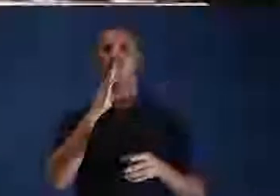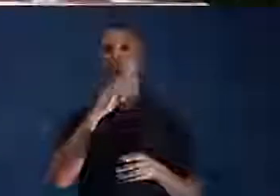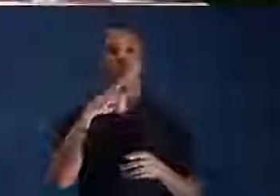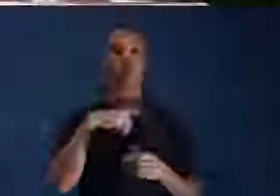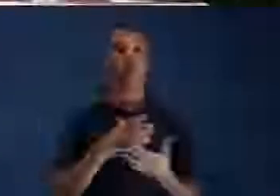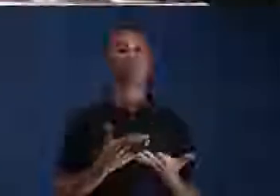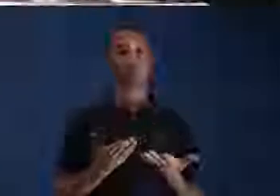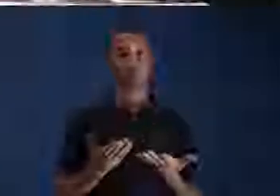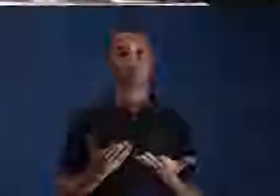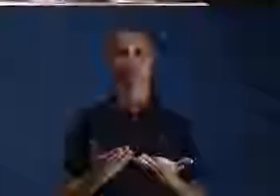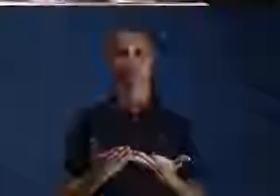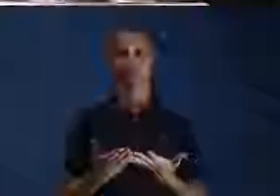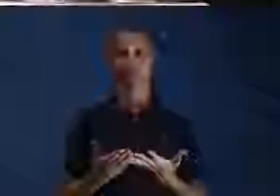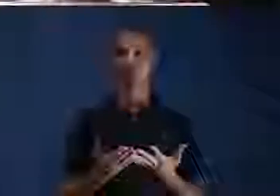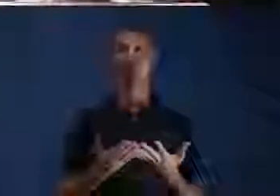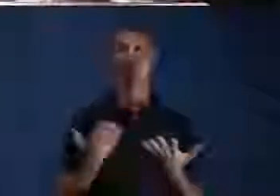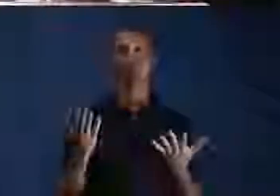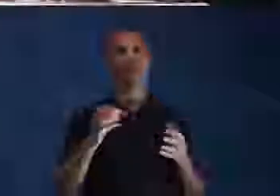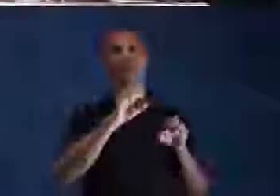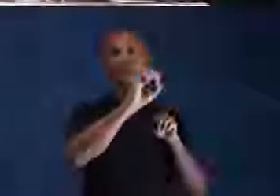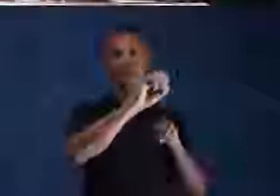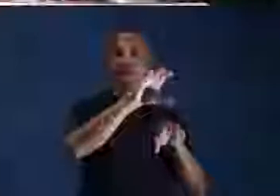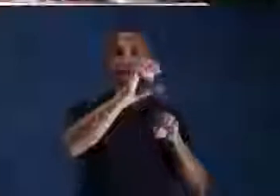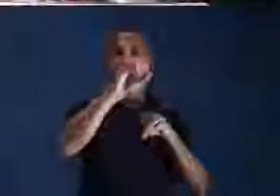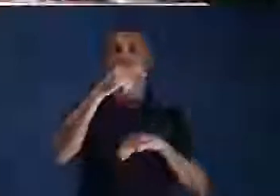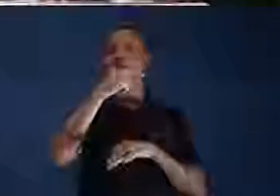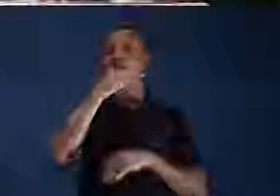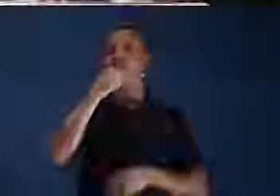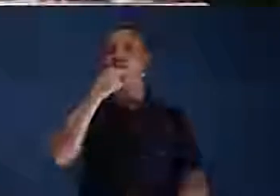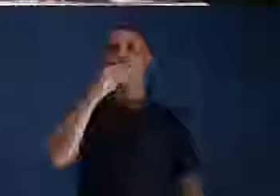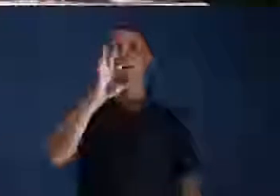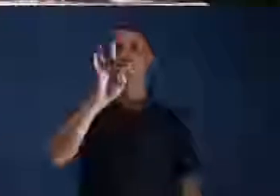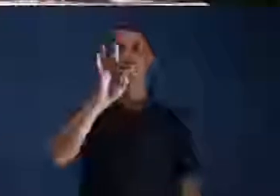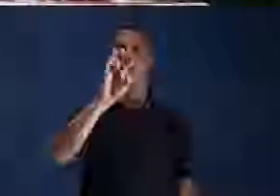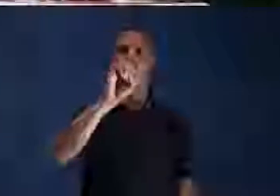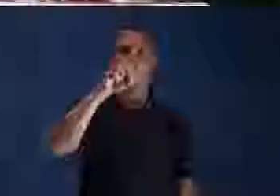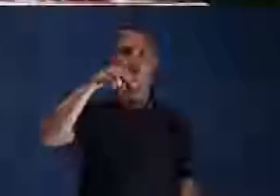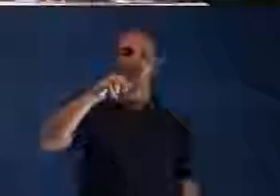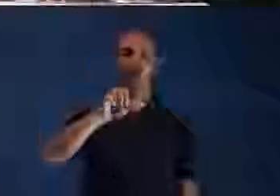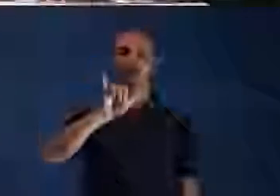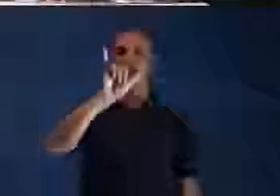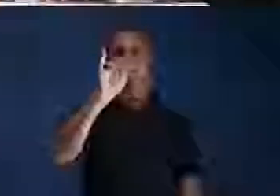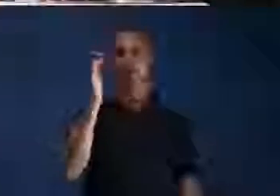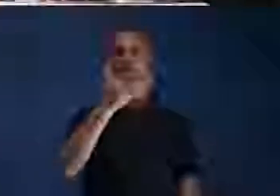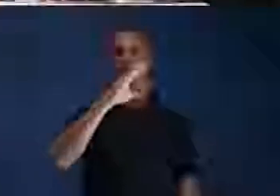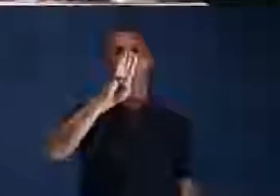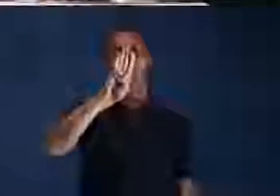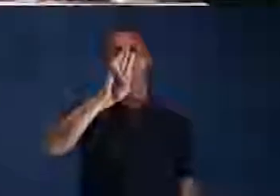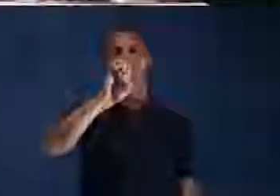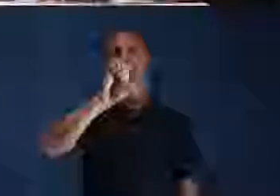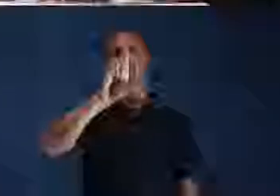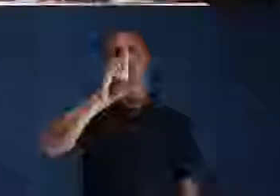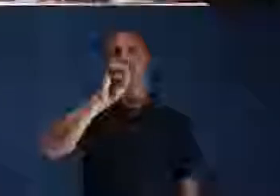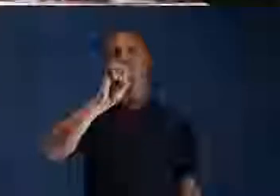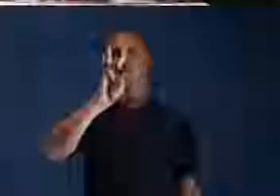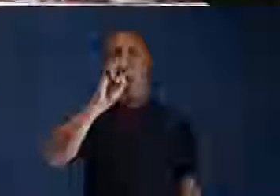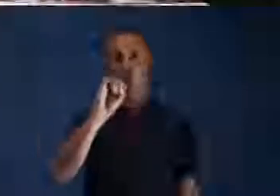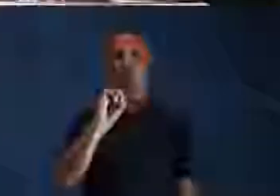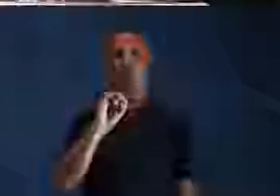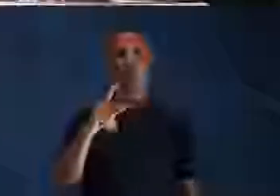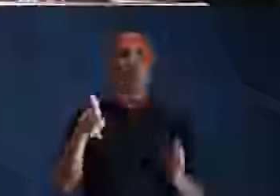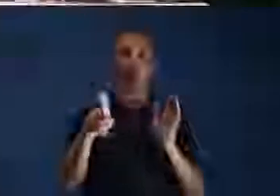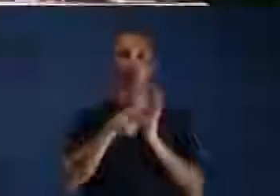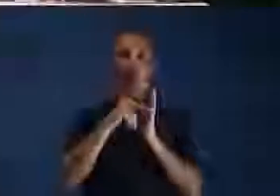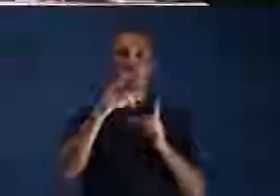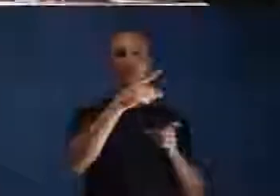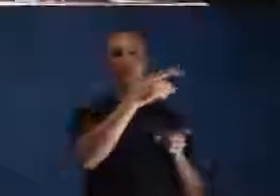gente tem que ensinar para o Tony Bellotto que o Rio de Janeiro é meca da bandidagem